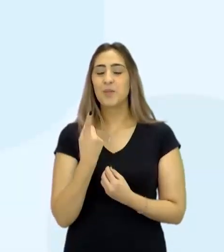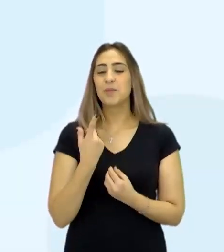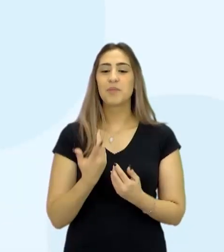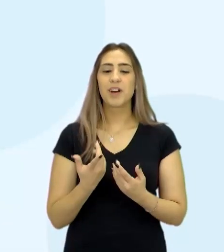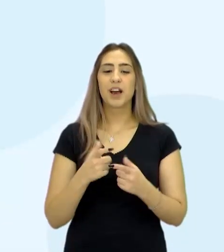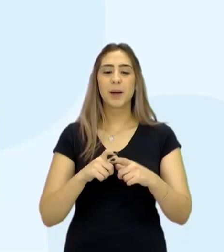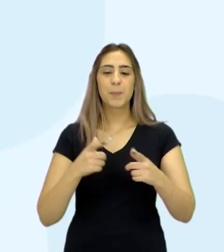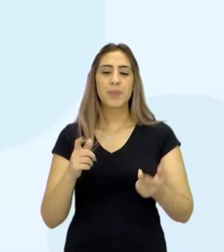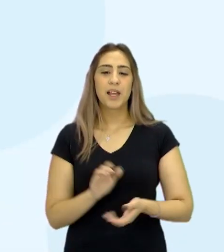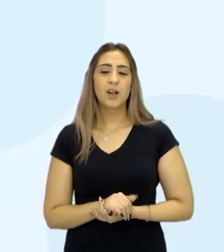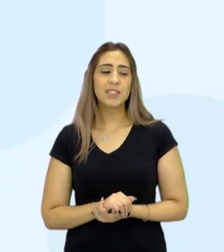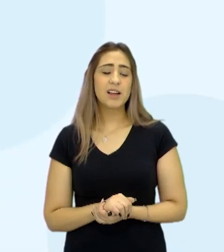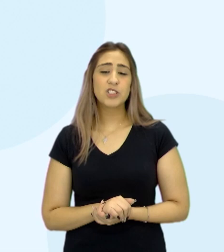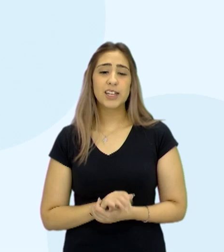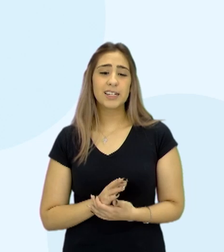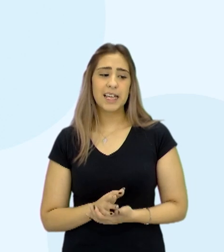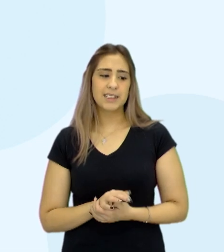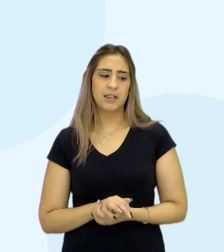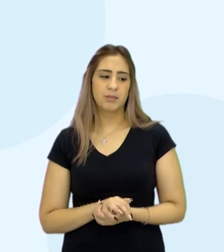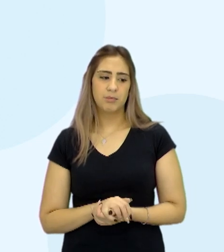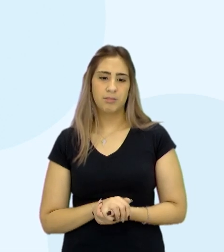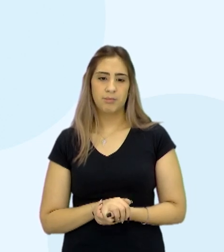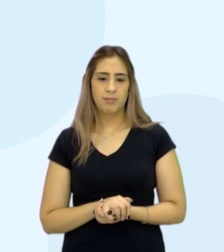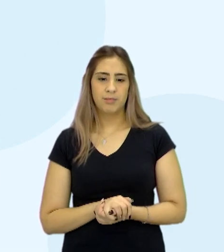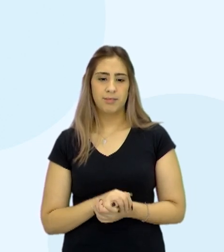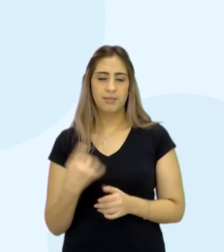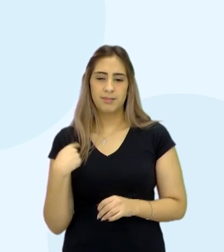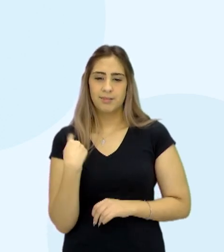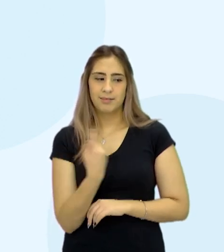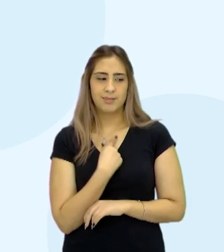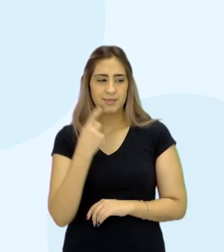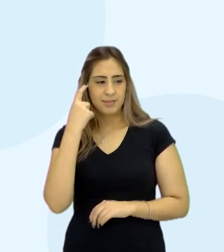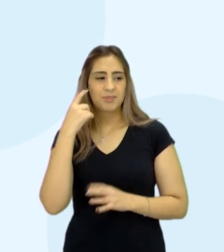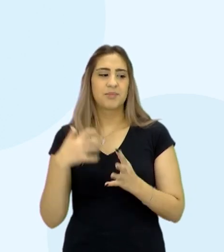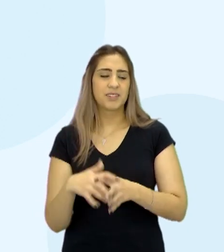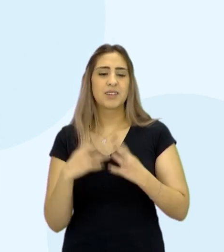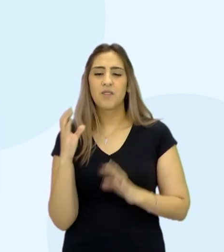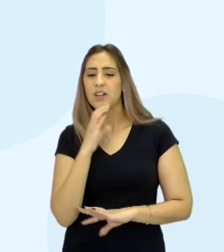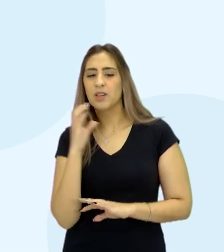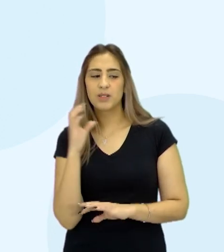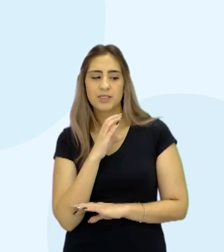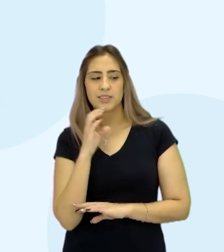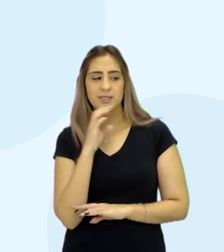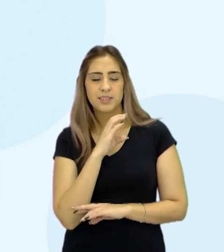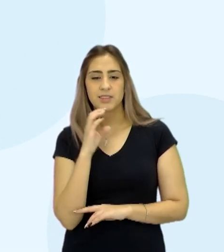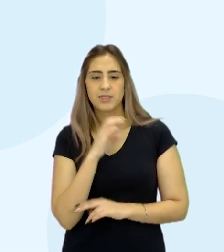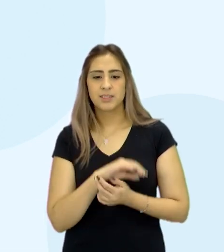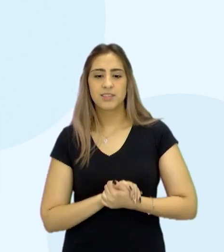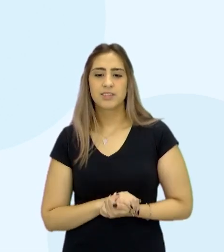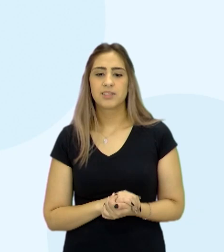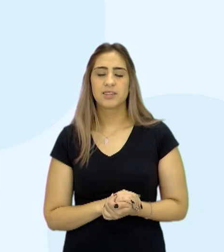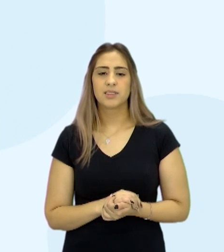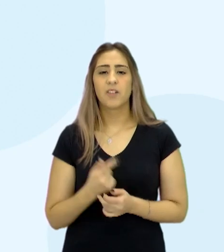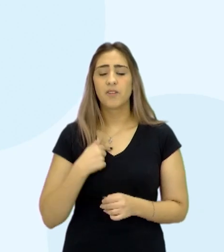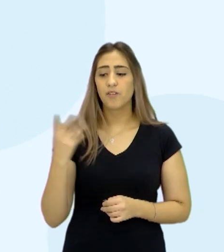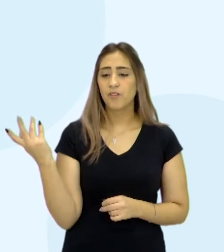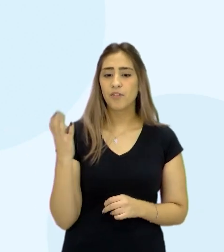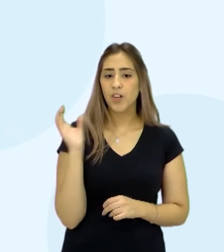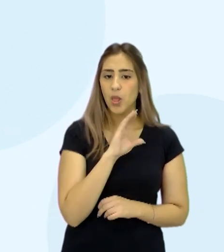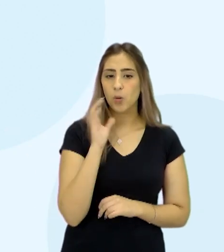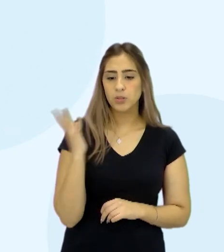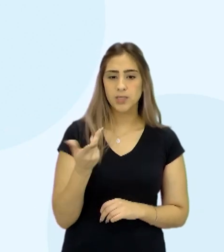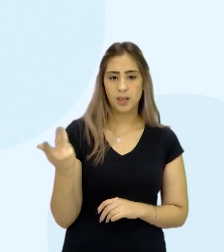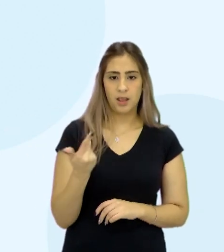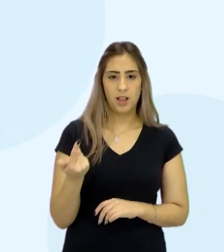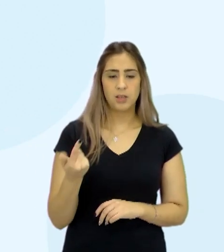grandeza altera no valor da outra. No caso aí, a gente pensa nas velocidades, é um bom exemplo, ó. Nas velocidades, o que é uma velocidade